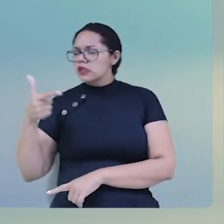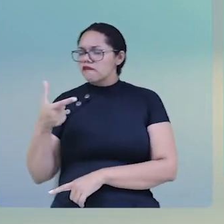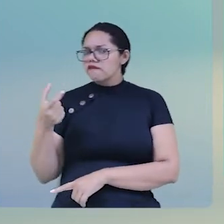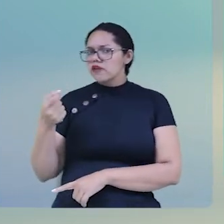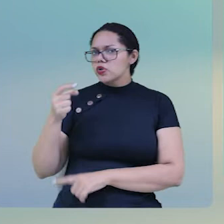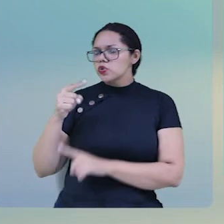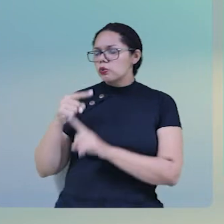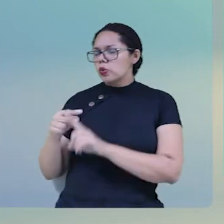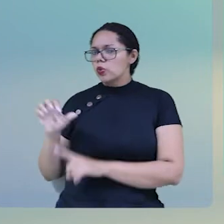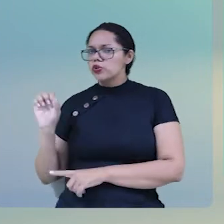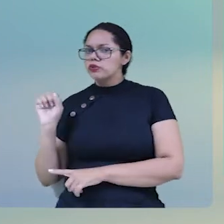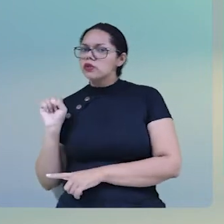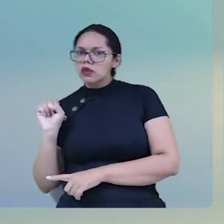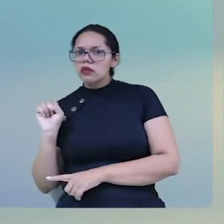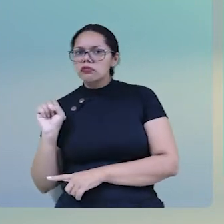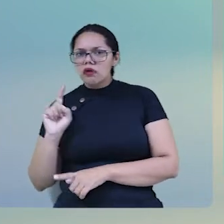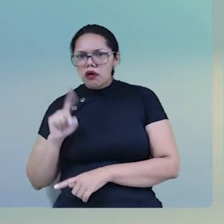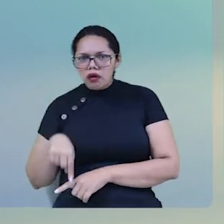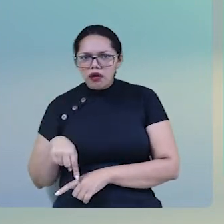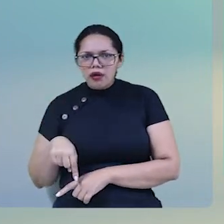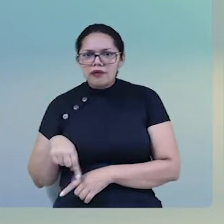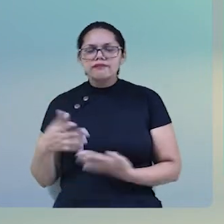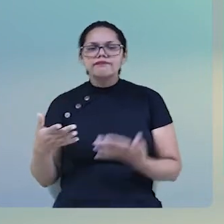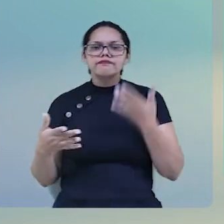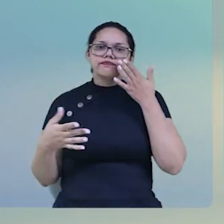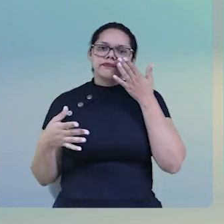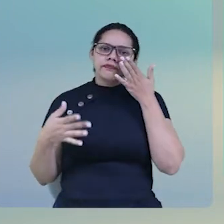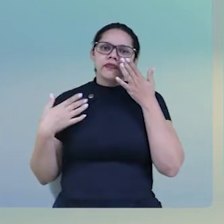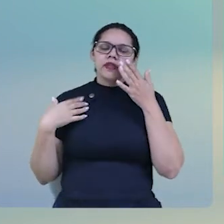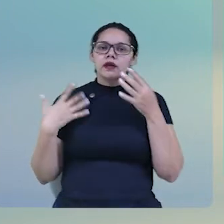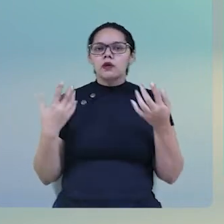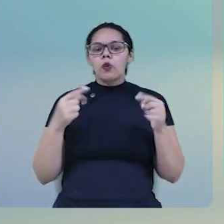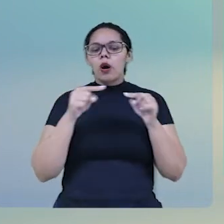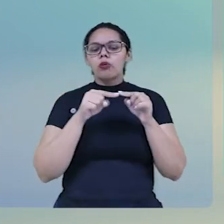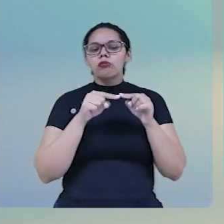É considerável limite